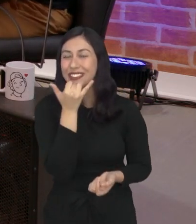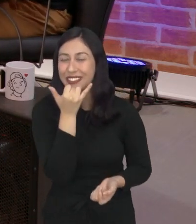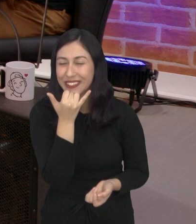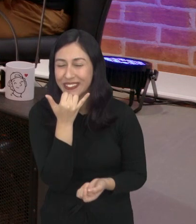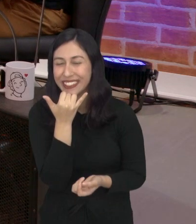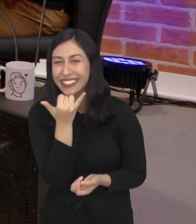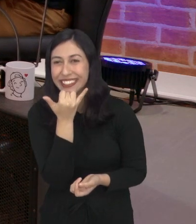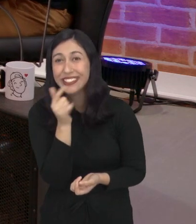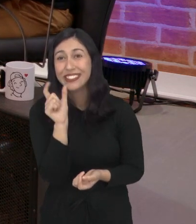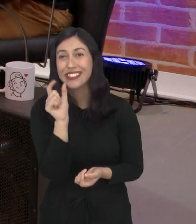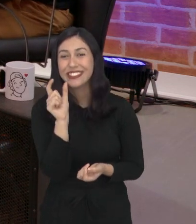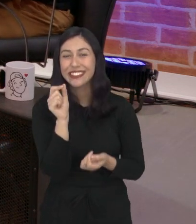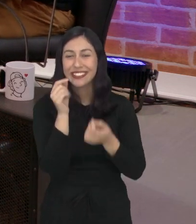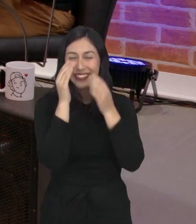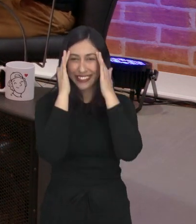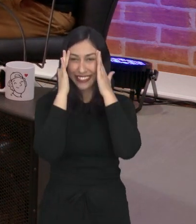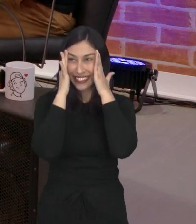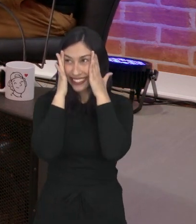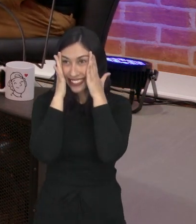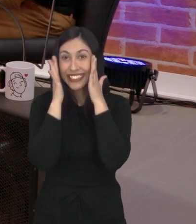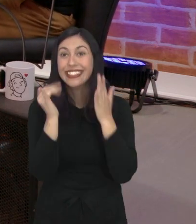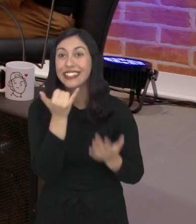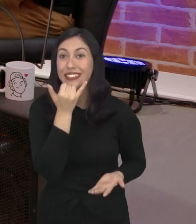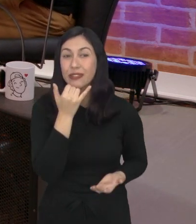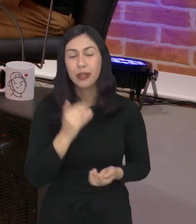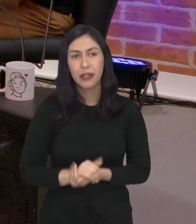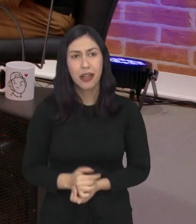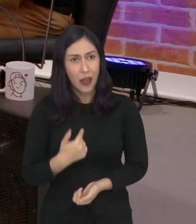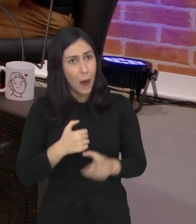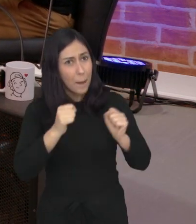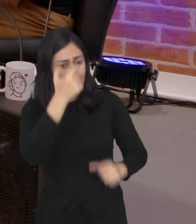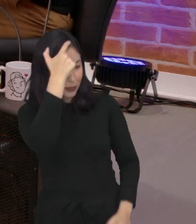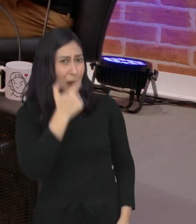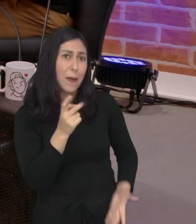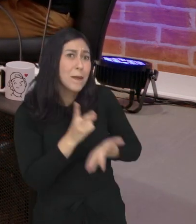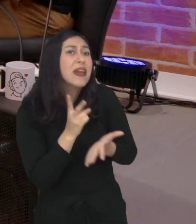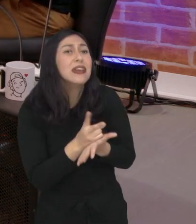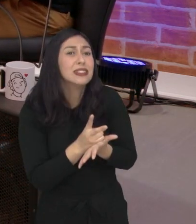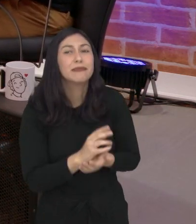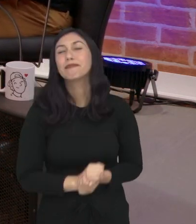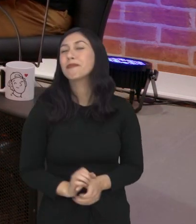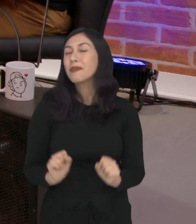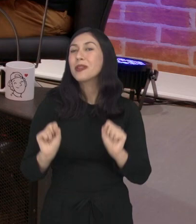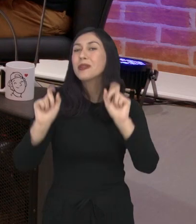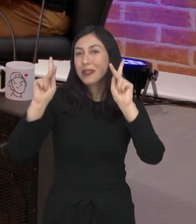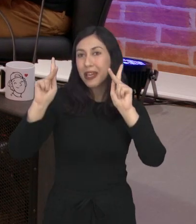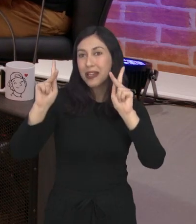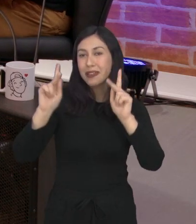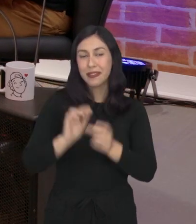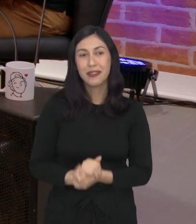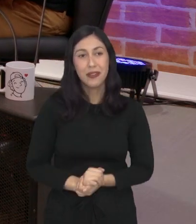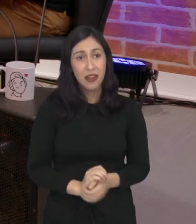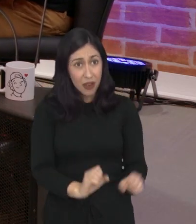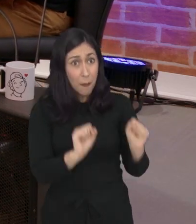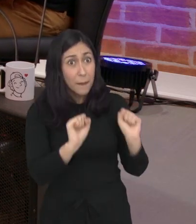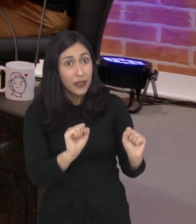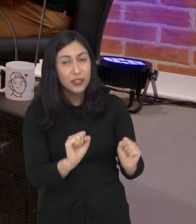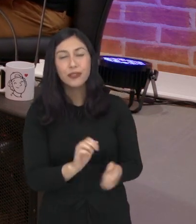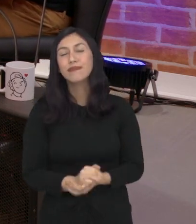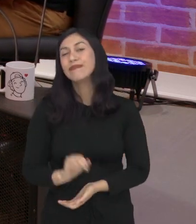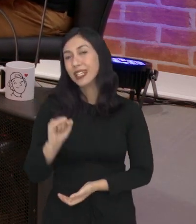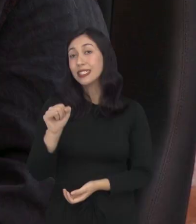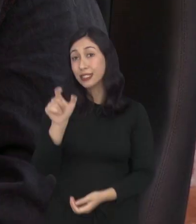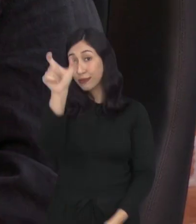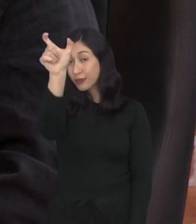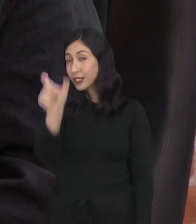mano. Perdão, produção, mas foi muito Mas bom. quero ser eu. Posso ser eu no jogo? Você quer ser o Vitão? Pô, tem como isso Tem. no RPG ou Aí não? agora eu te pergunto, tem.